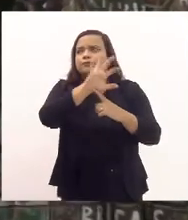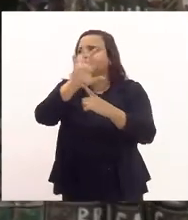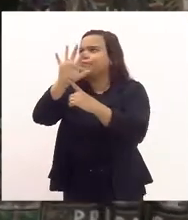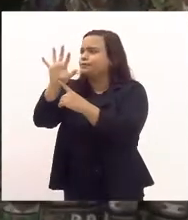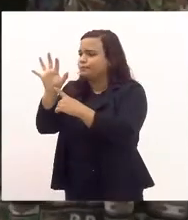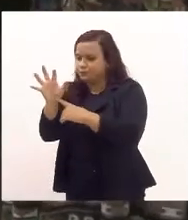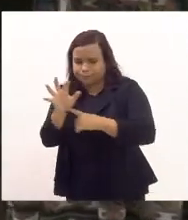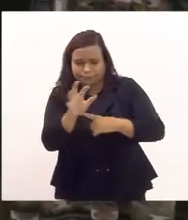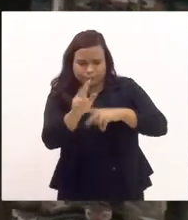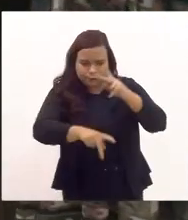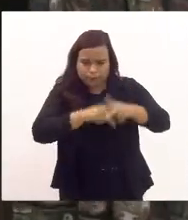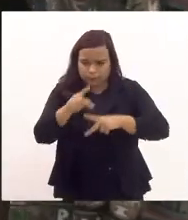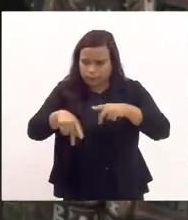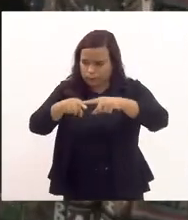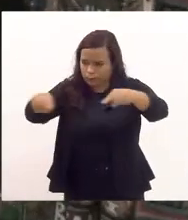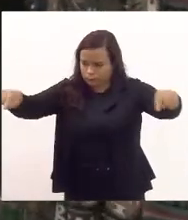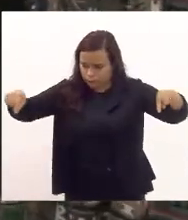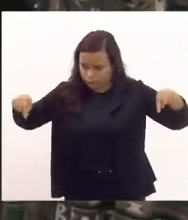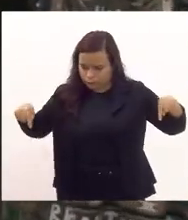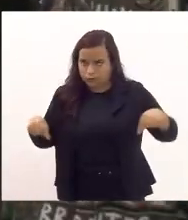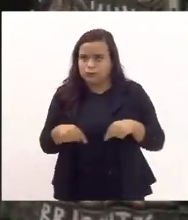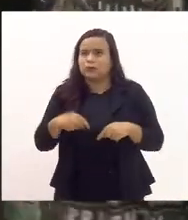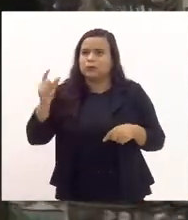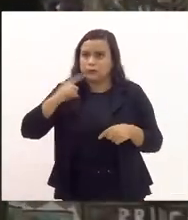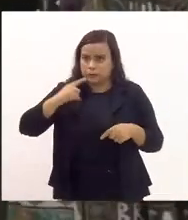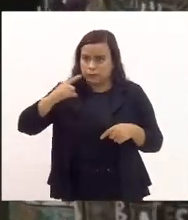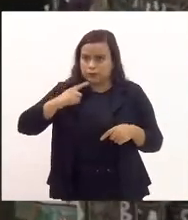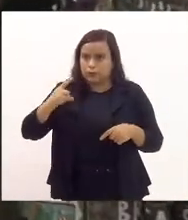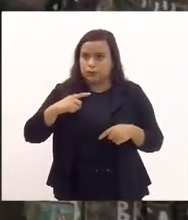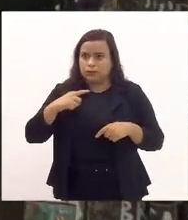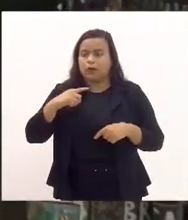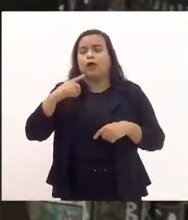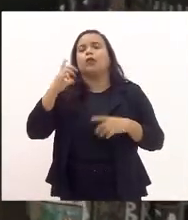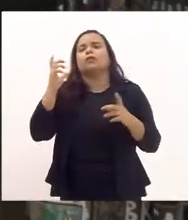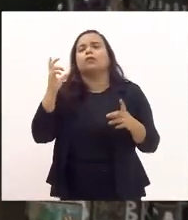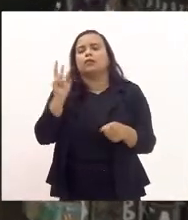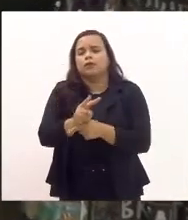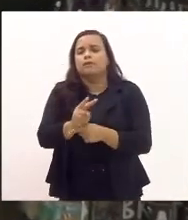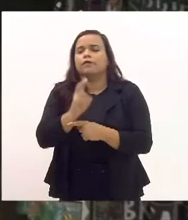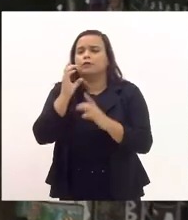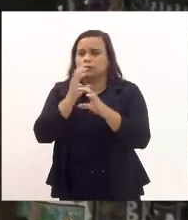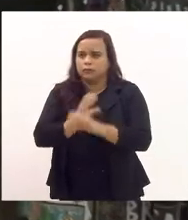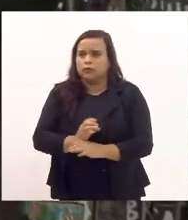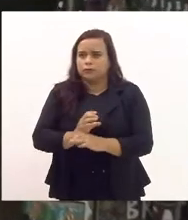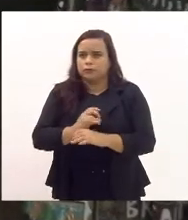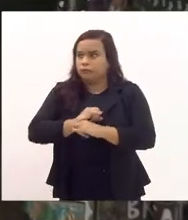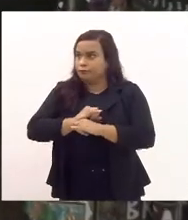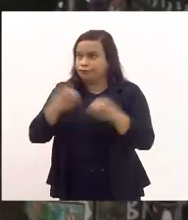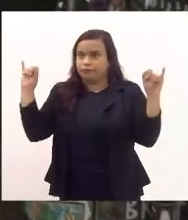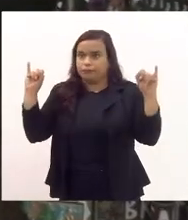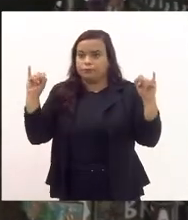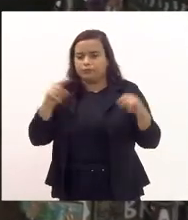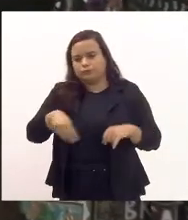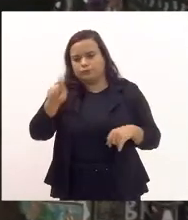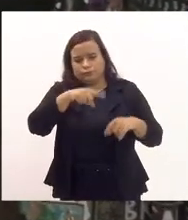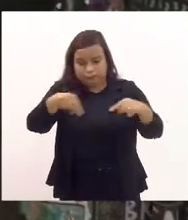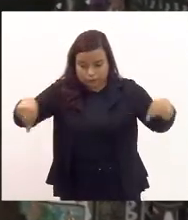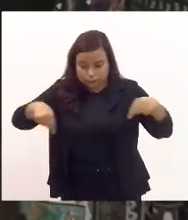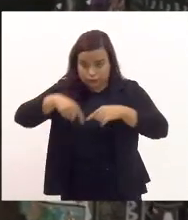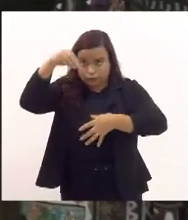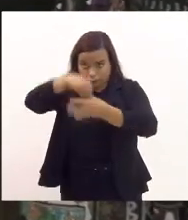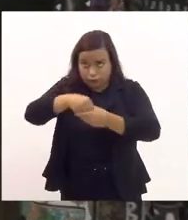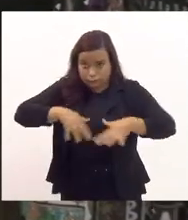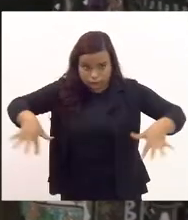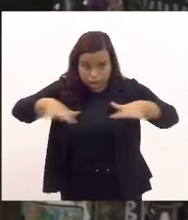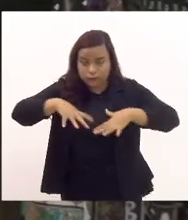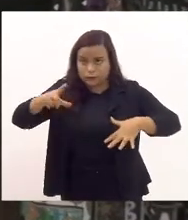inserida dentro de um polígono delimitado pela defesa civil durante a emissão do Alerta recebe